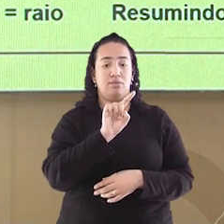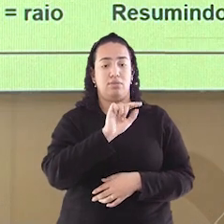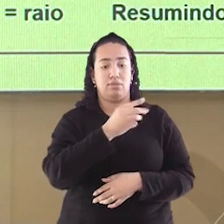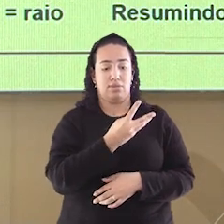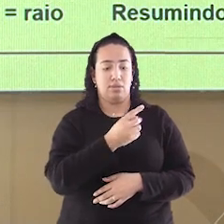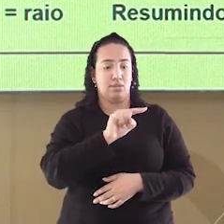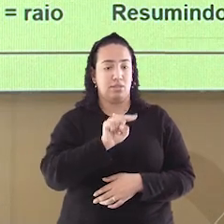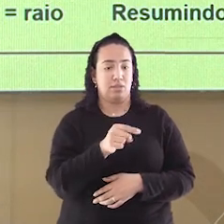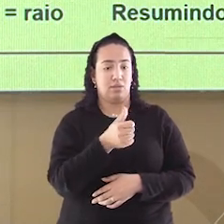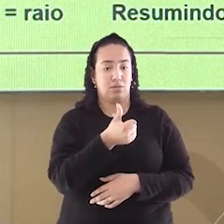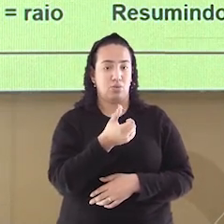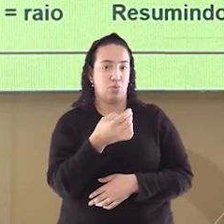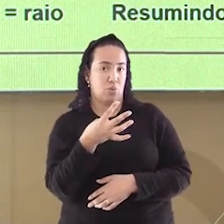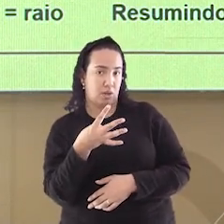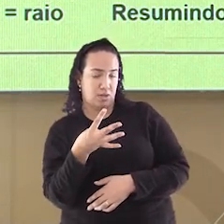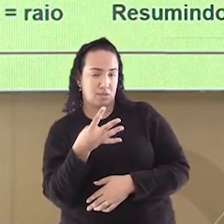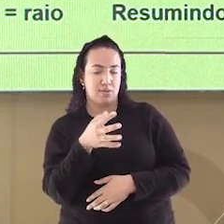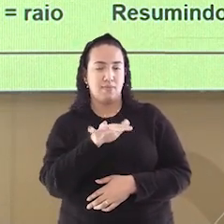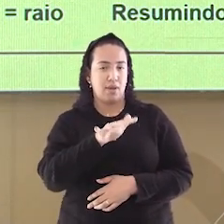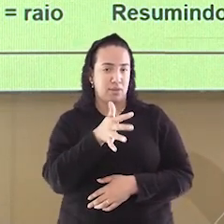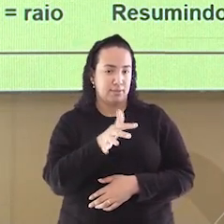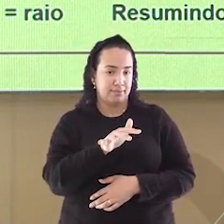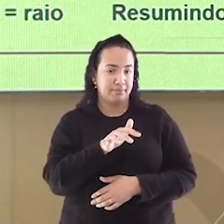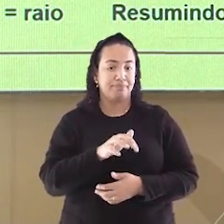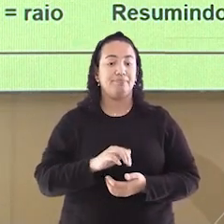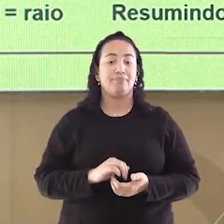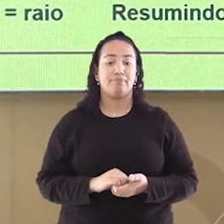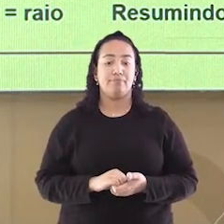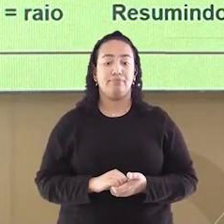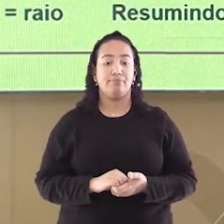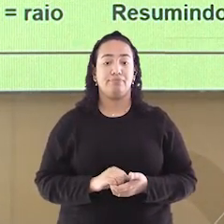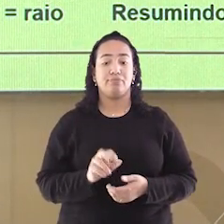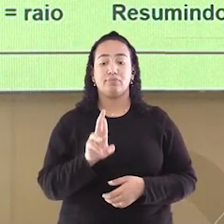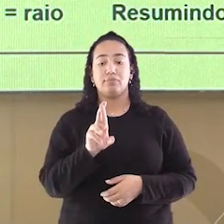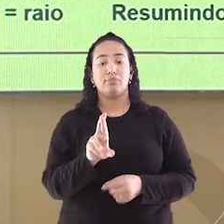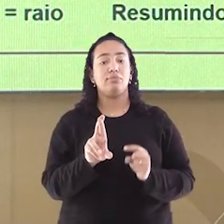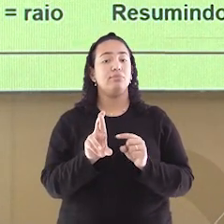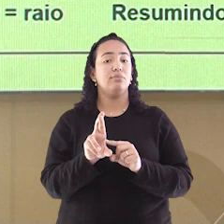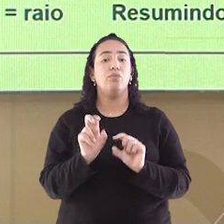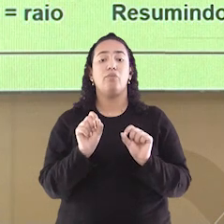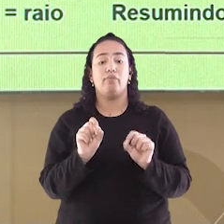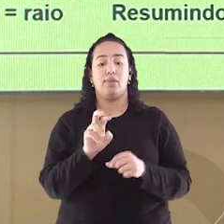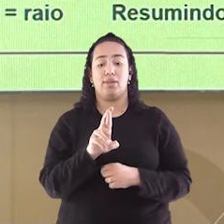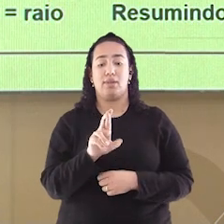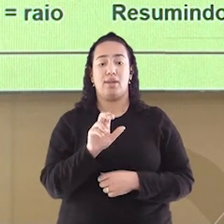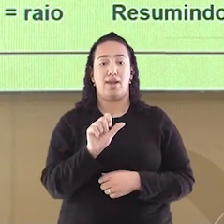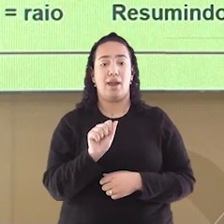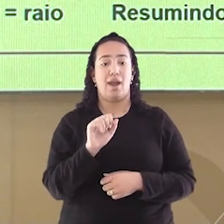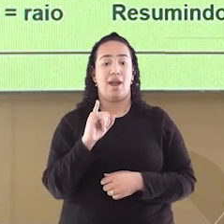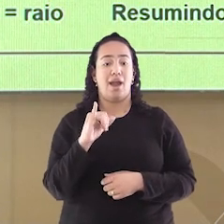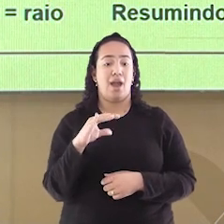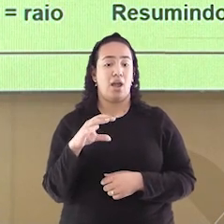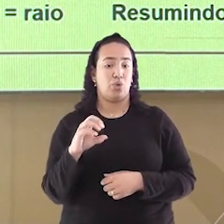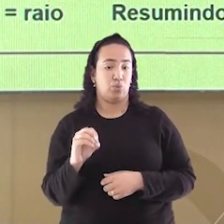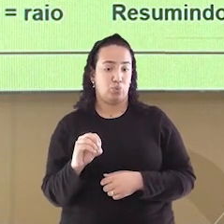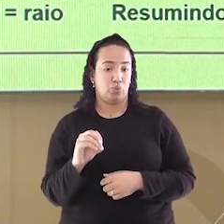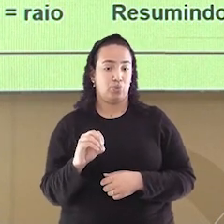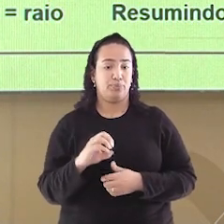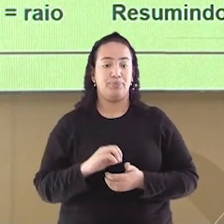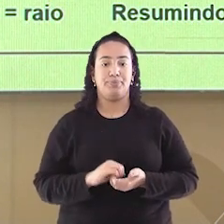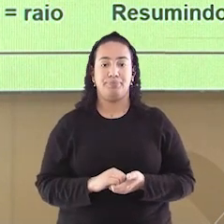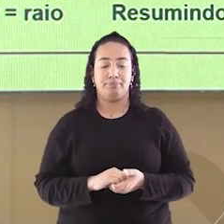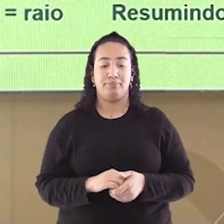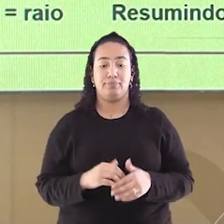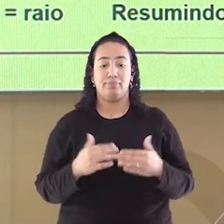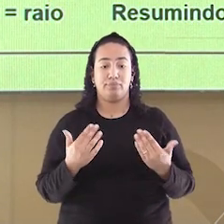3,14 aproximadamente. E o raio é o quê? É a metade do diâmetro.